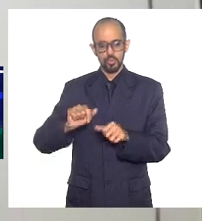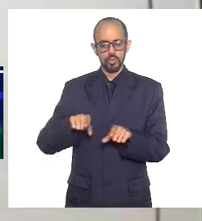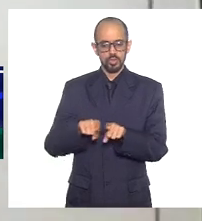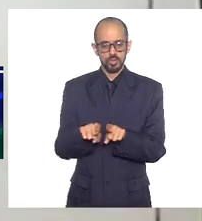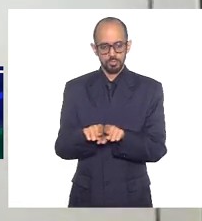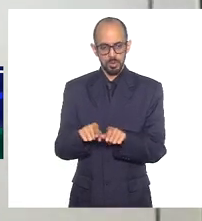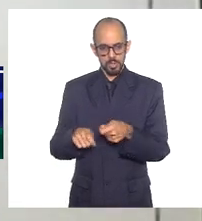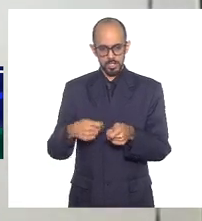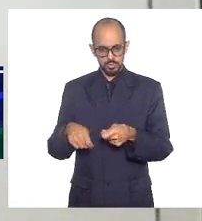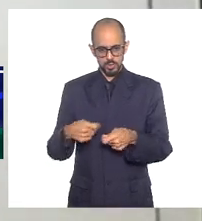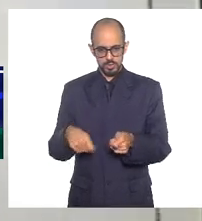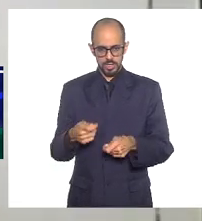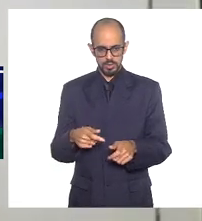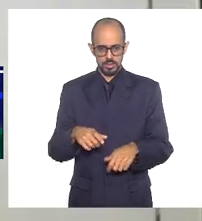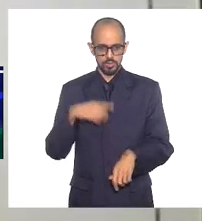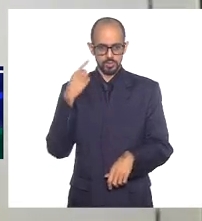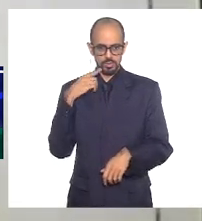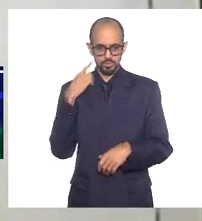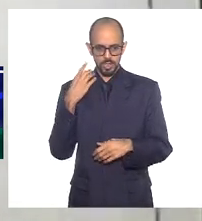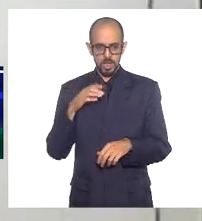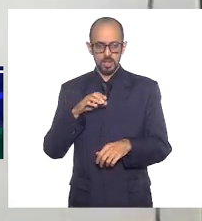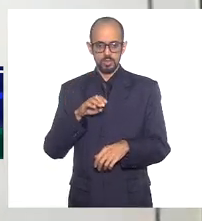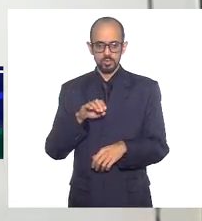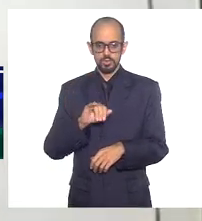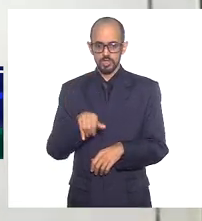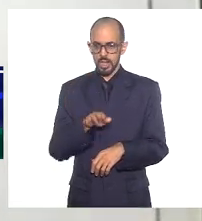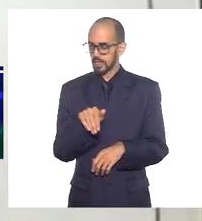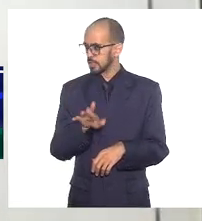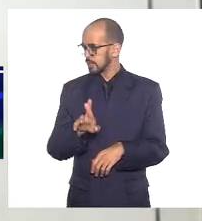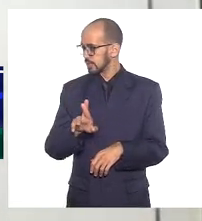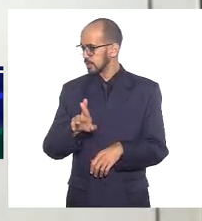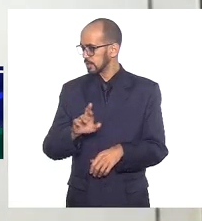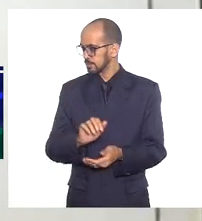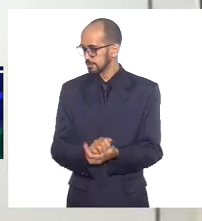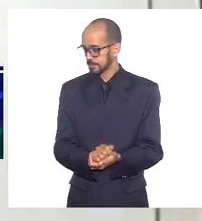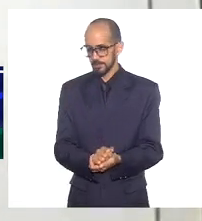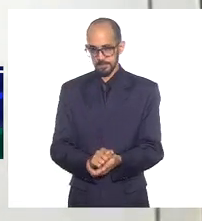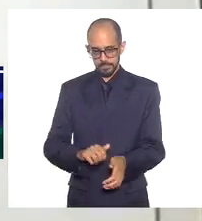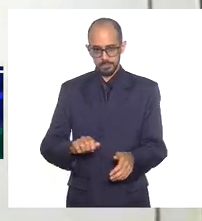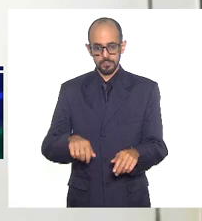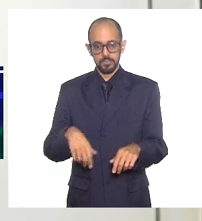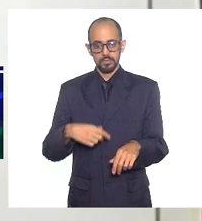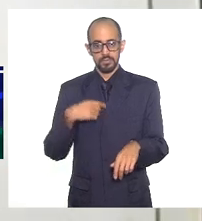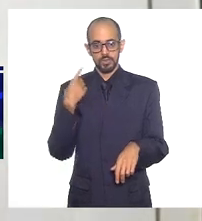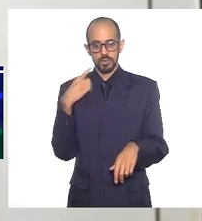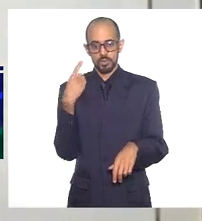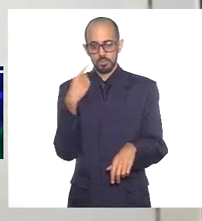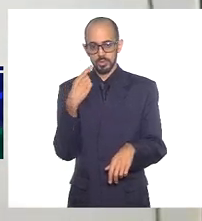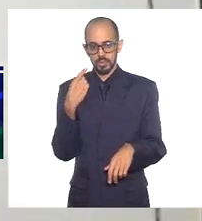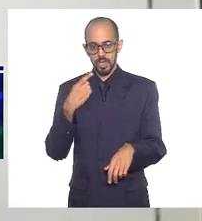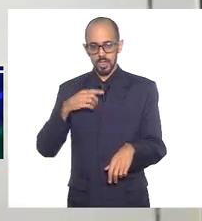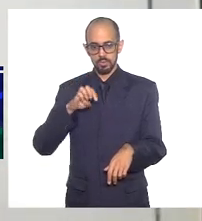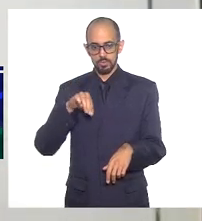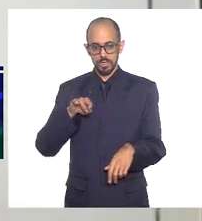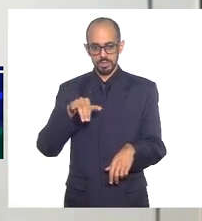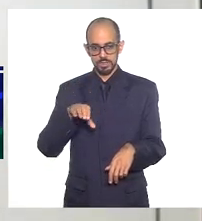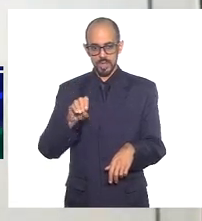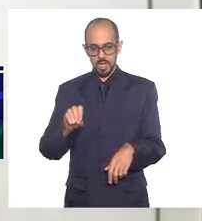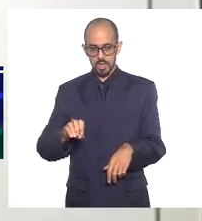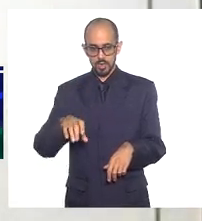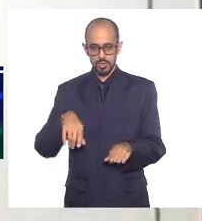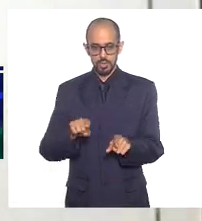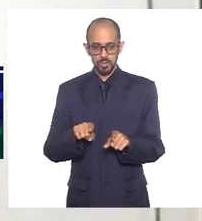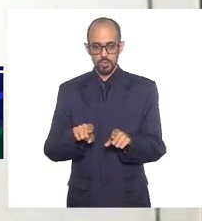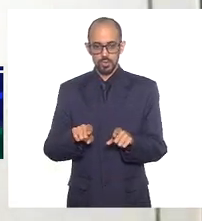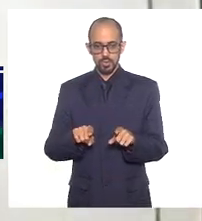órgãos cito aqui o deputado Jair Bittencourt como exemplo o deputado Marcelo Queiroz que atualmente não está mais aqui conosco